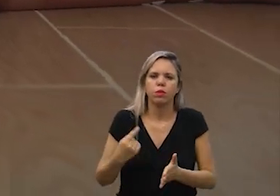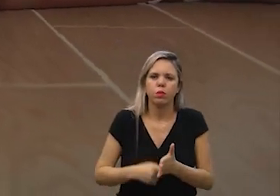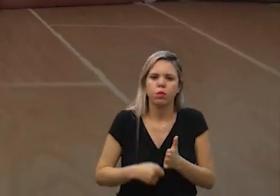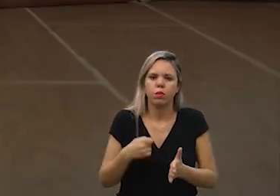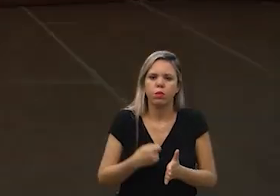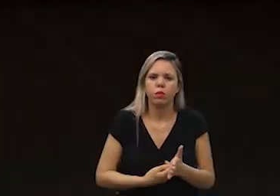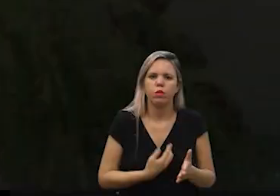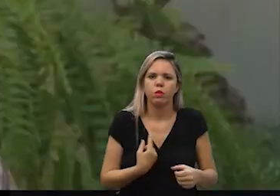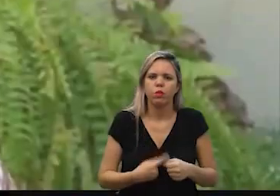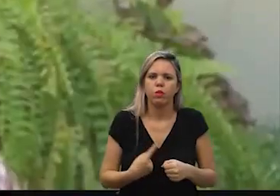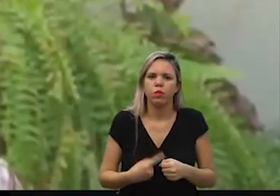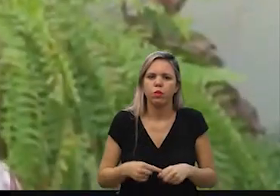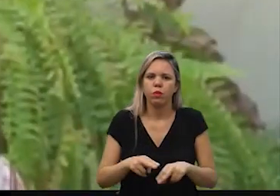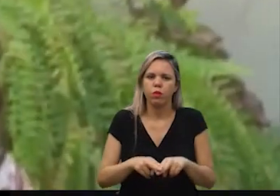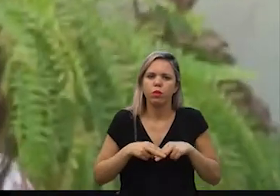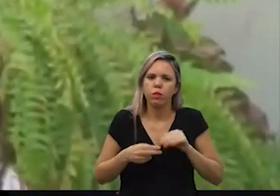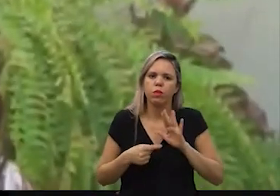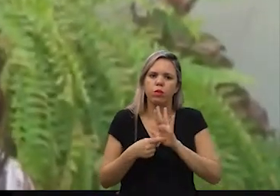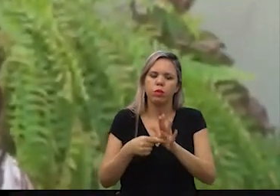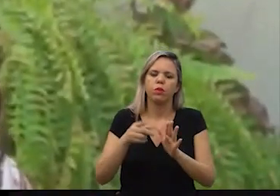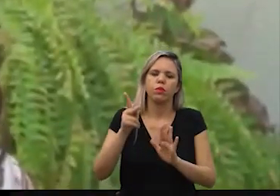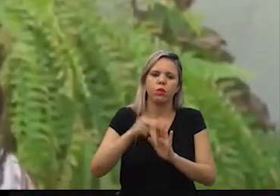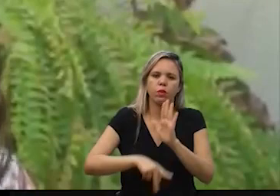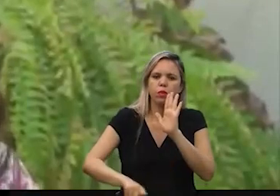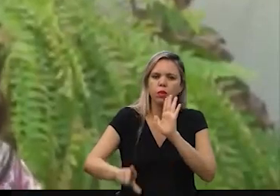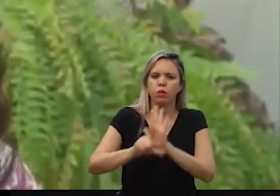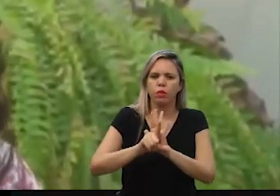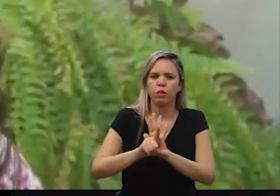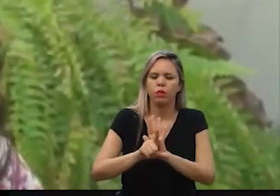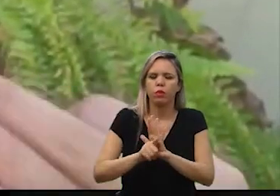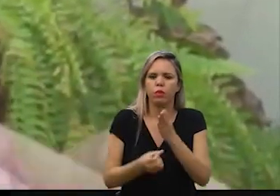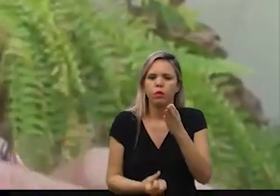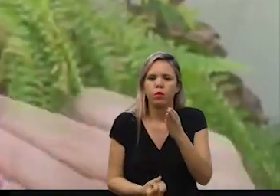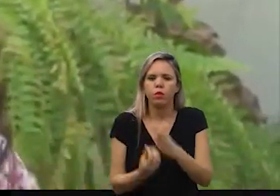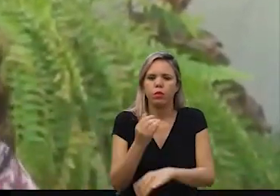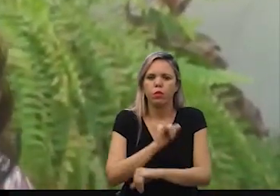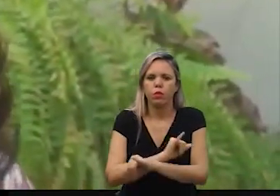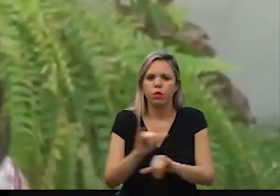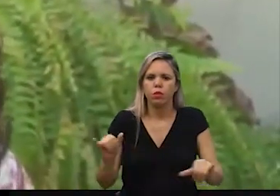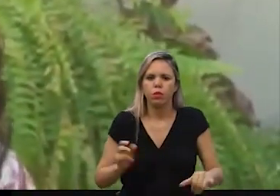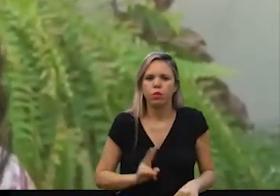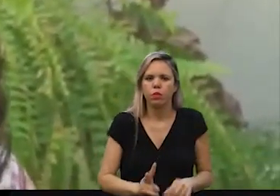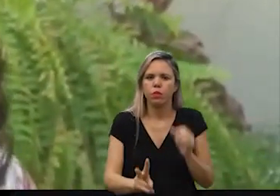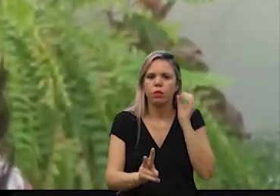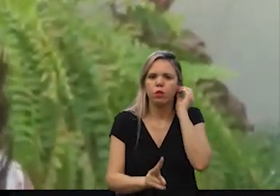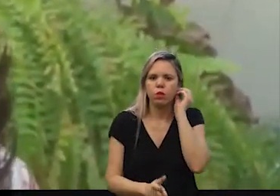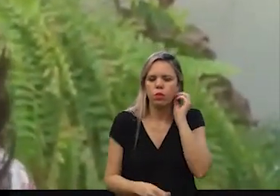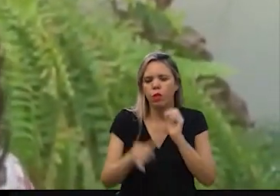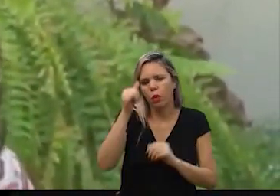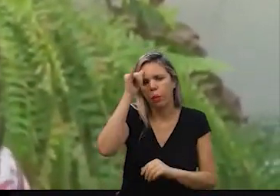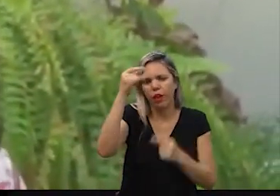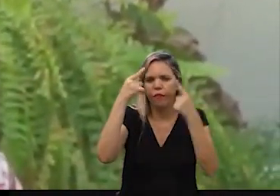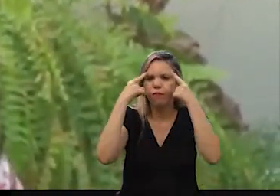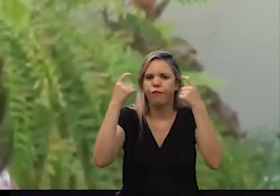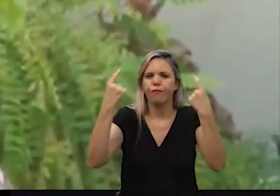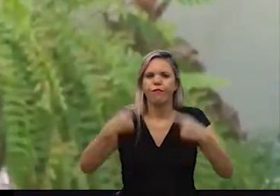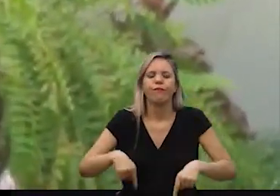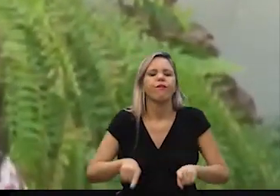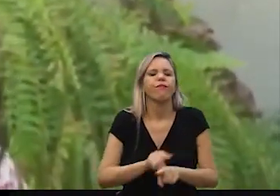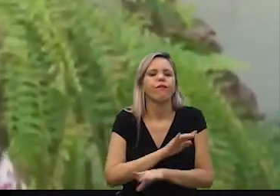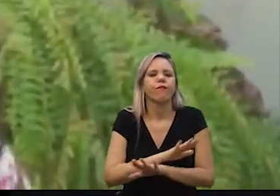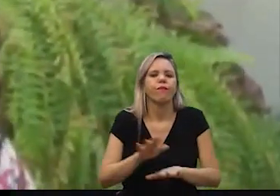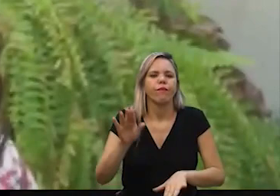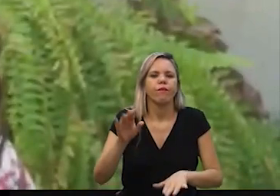políticas municipais. Por isso, apresentei um projeto de lei que cria uma campanha permanente de combate à violência, uma